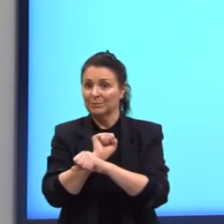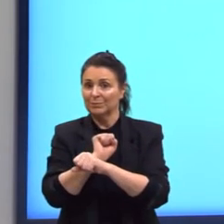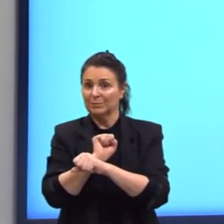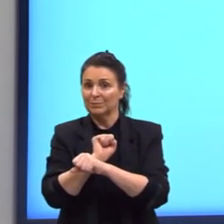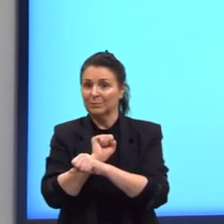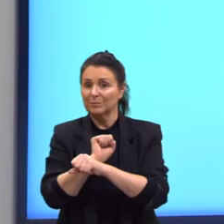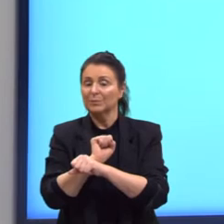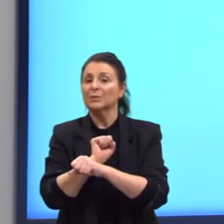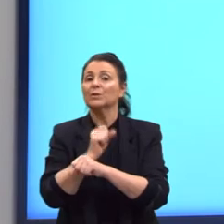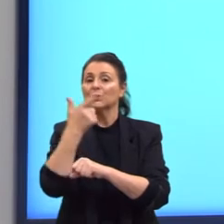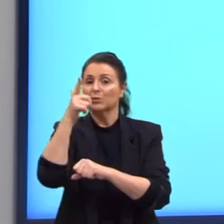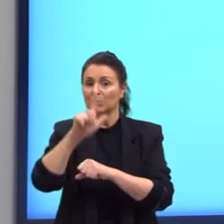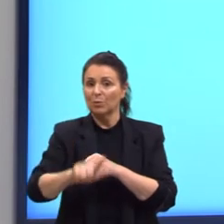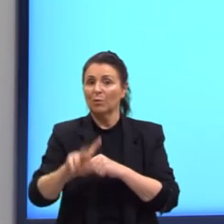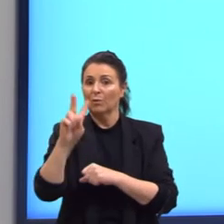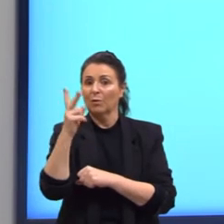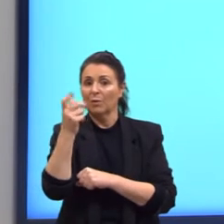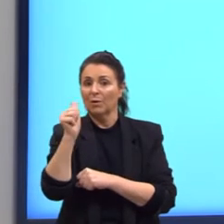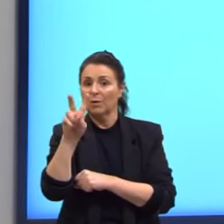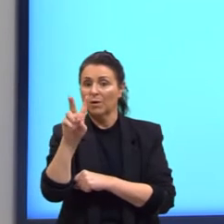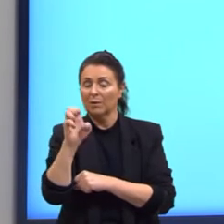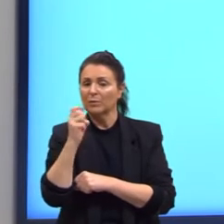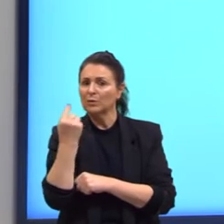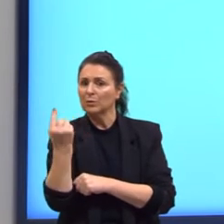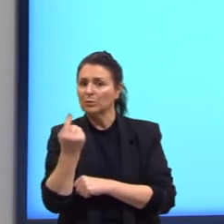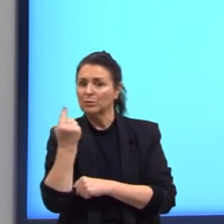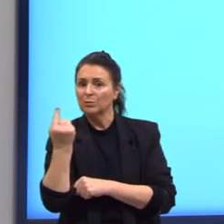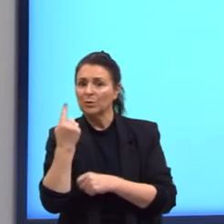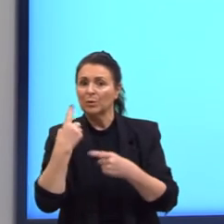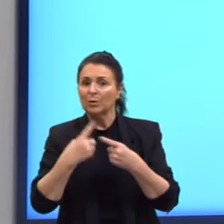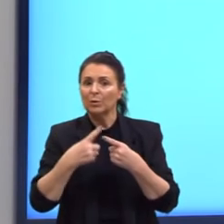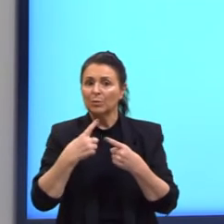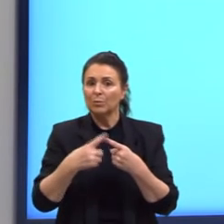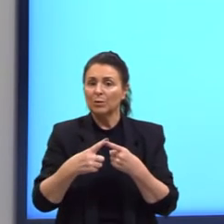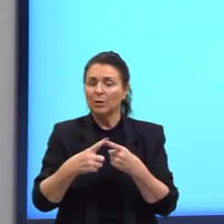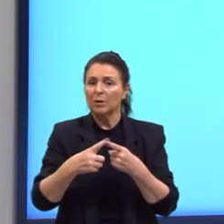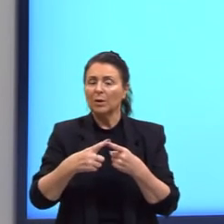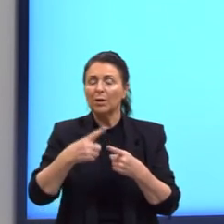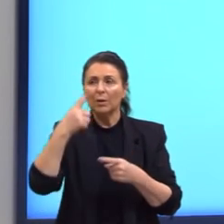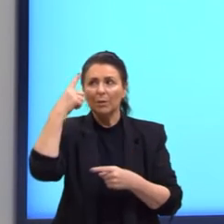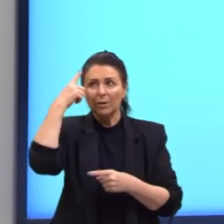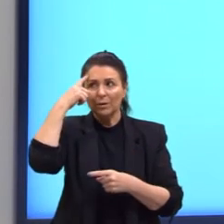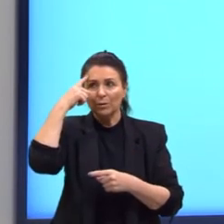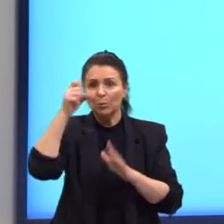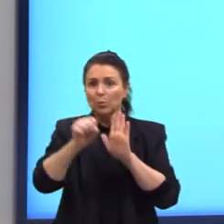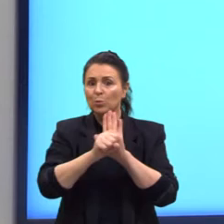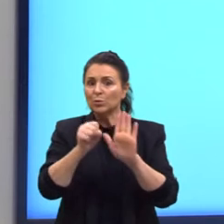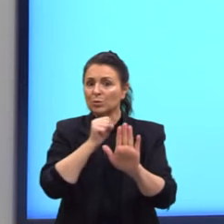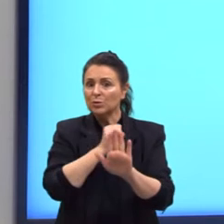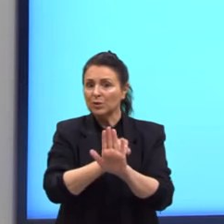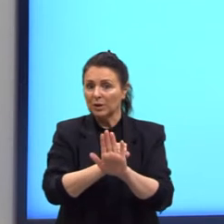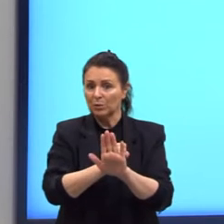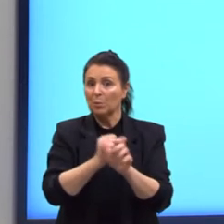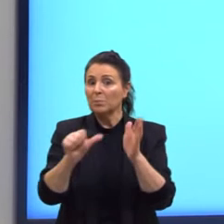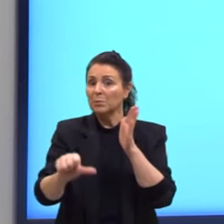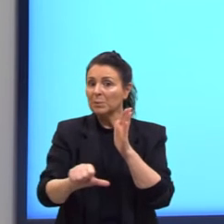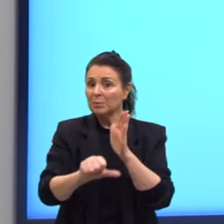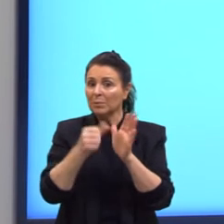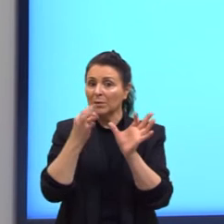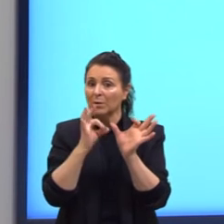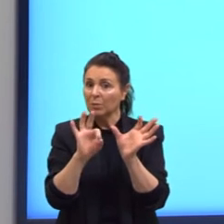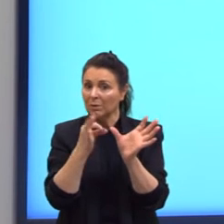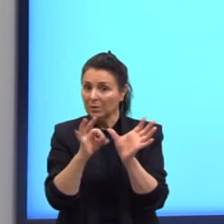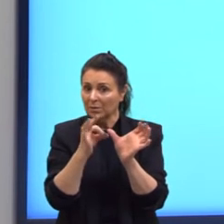Heavy Por que que ele tá sozinho aqui porque o sub entendo que o mesmo Sujeito da primeira oração Olha o que diz ali